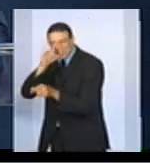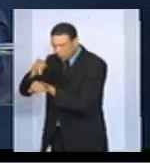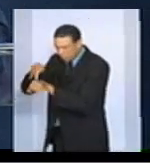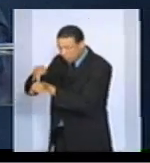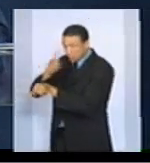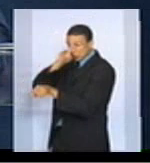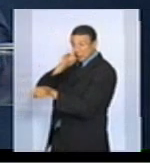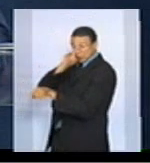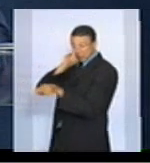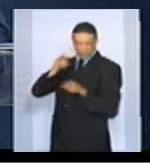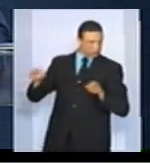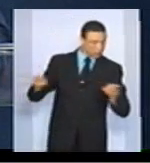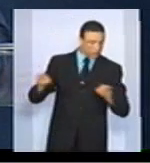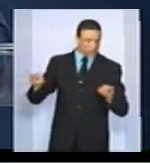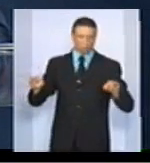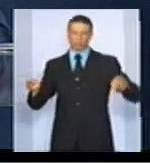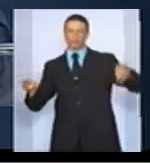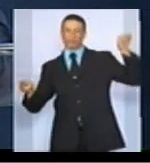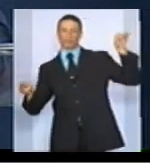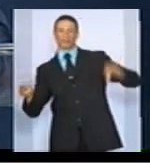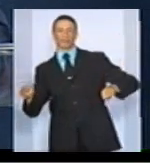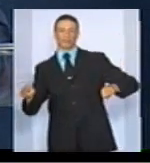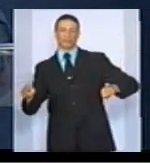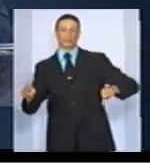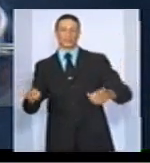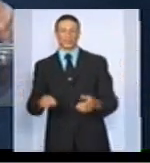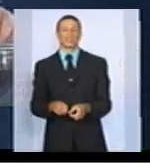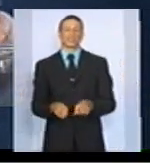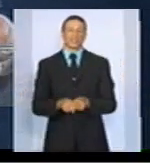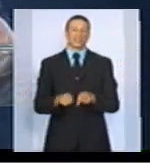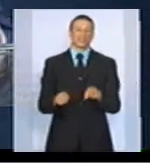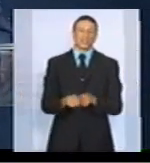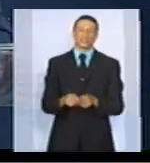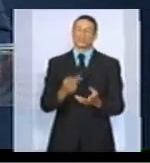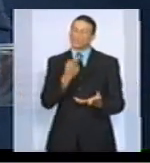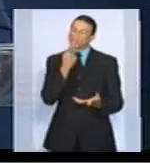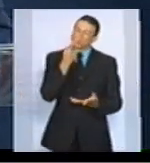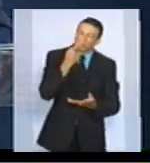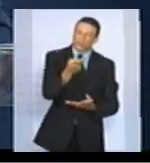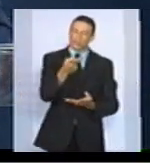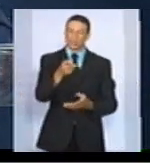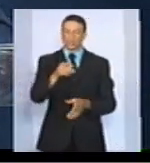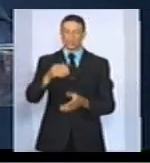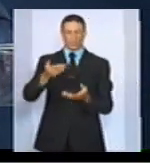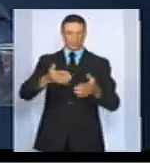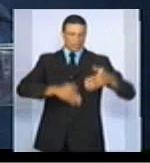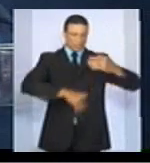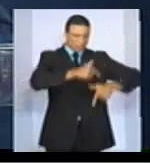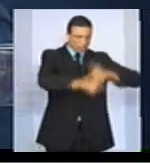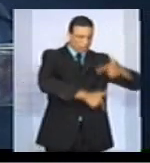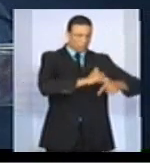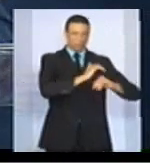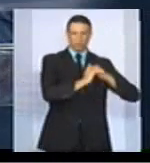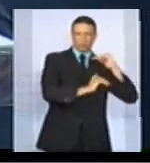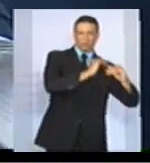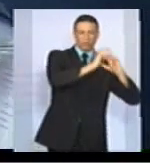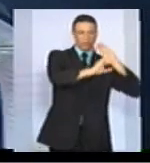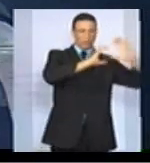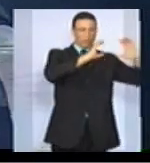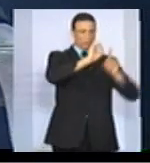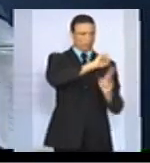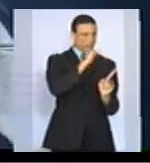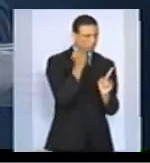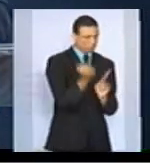ameaçam a garantia constitucional dos direitos da comunicação social com o banimento dos agentes de comunicação social